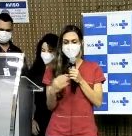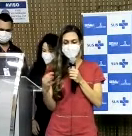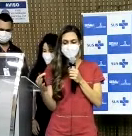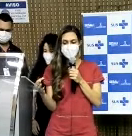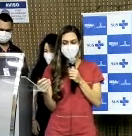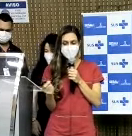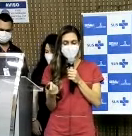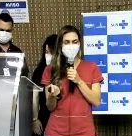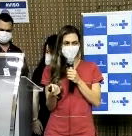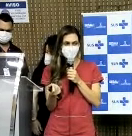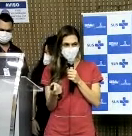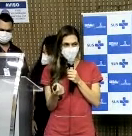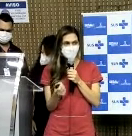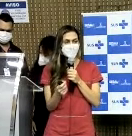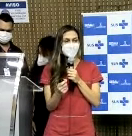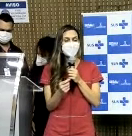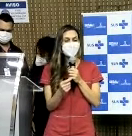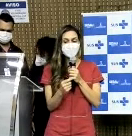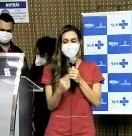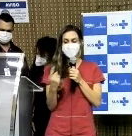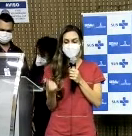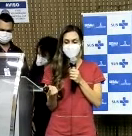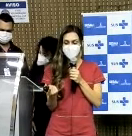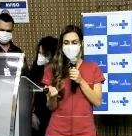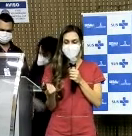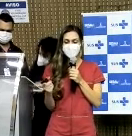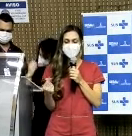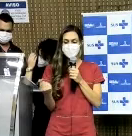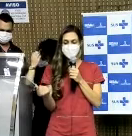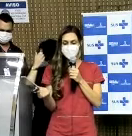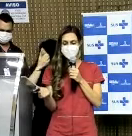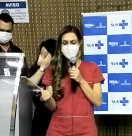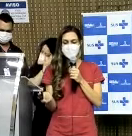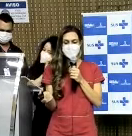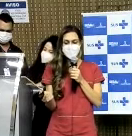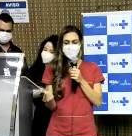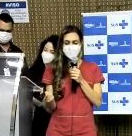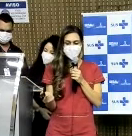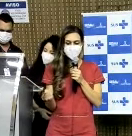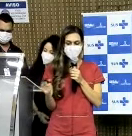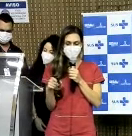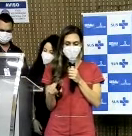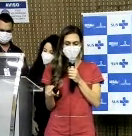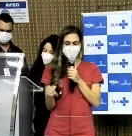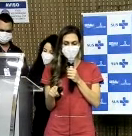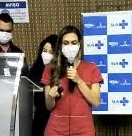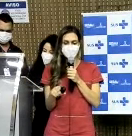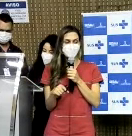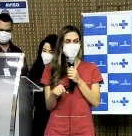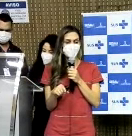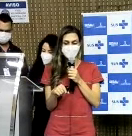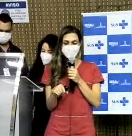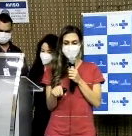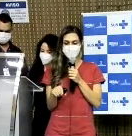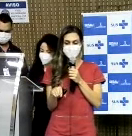De 75% destes. Este que não foi feito inclusive aquela última pessoa ali, né, no